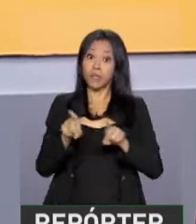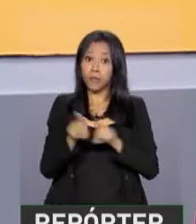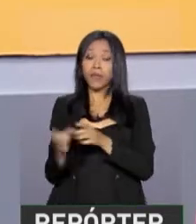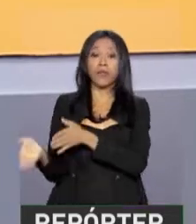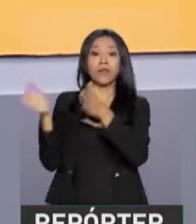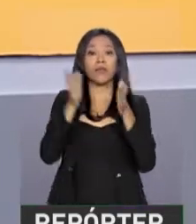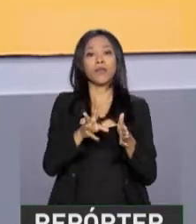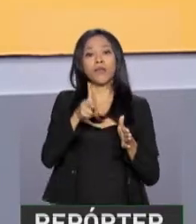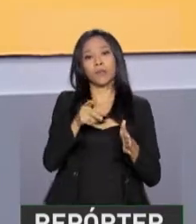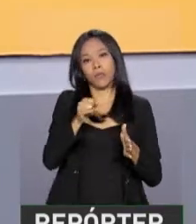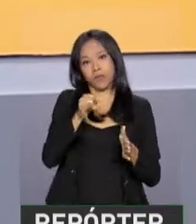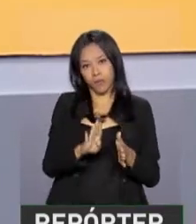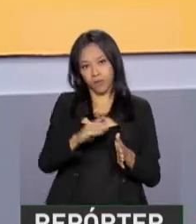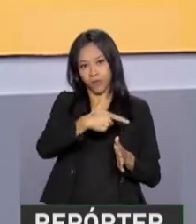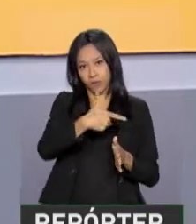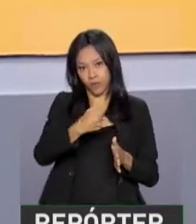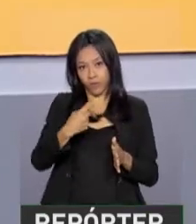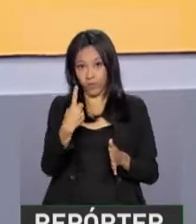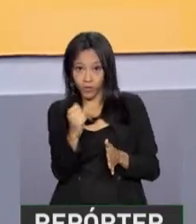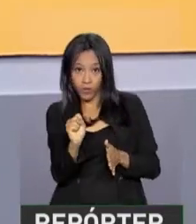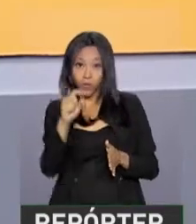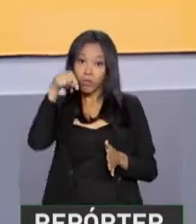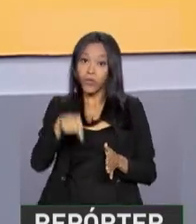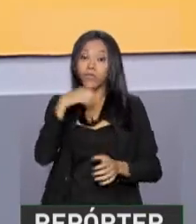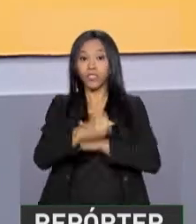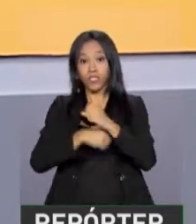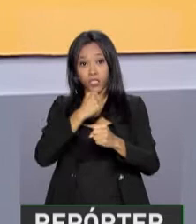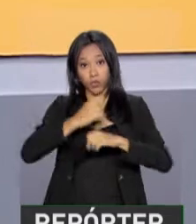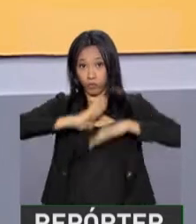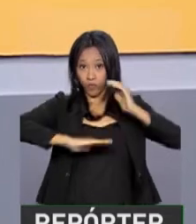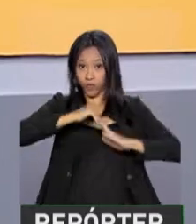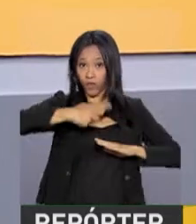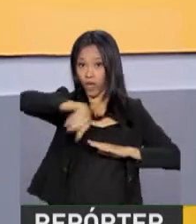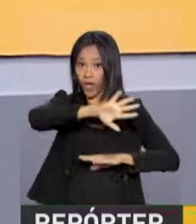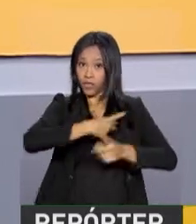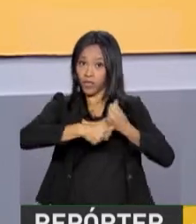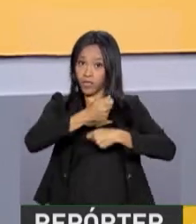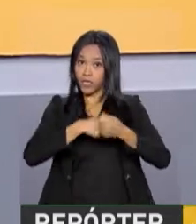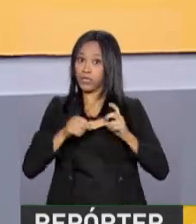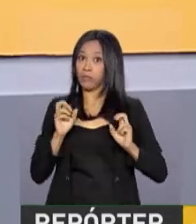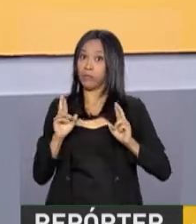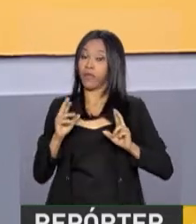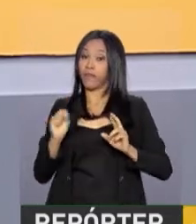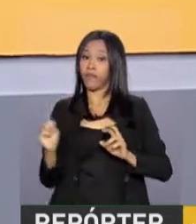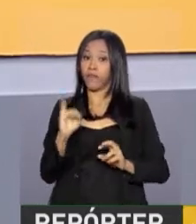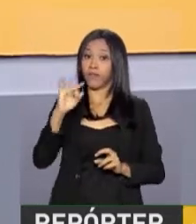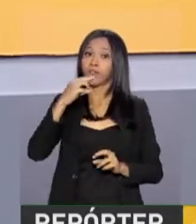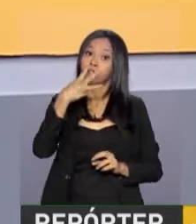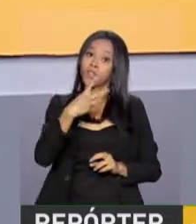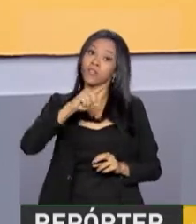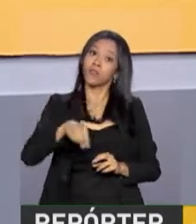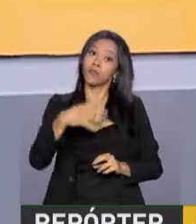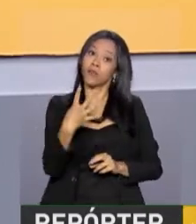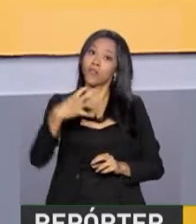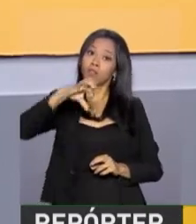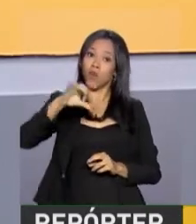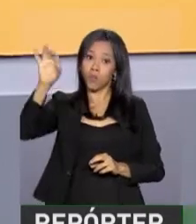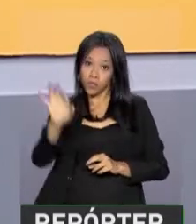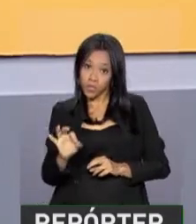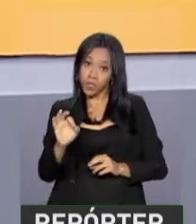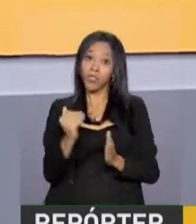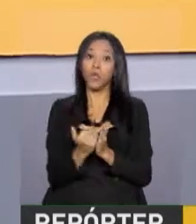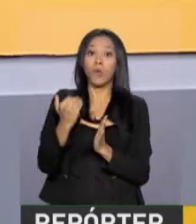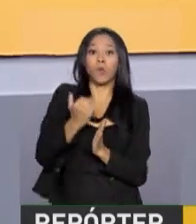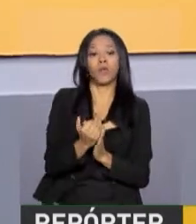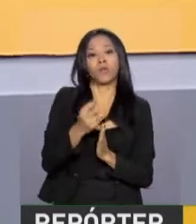bruto em 2018 para este ano os economistas esperam uma inflação de 3,49 por cento e crescimento do pib